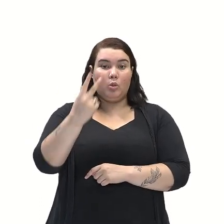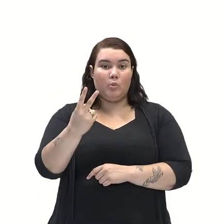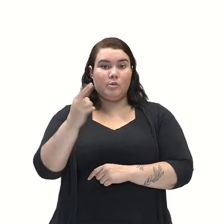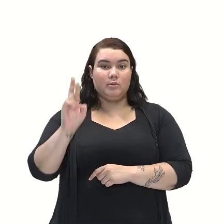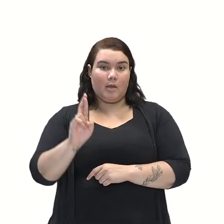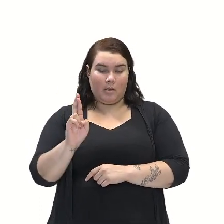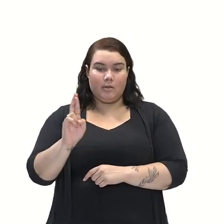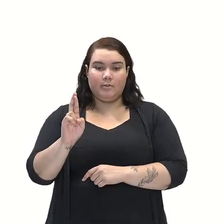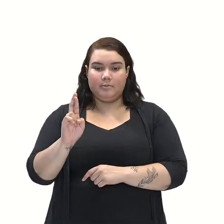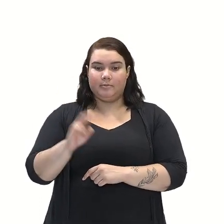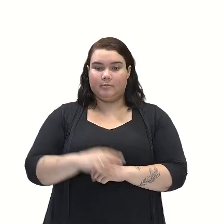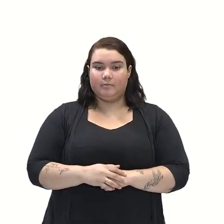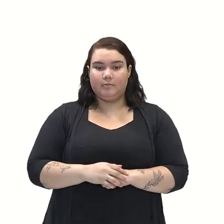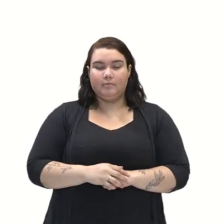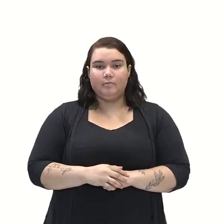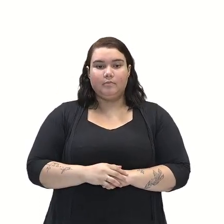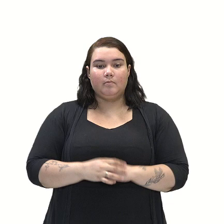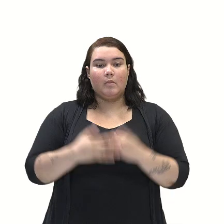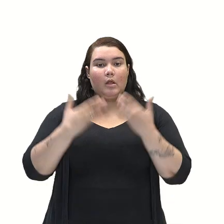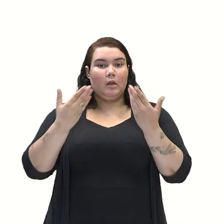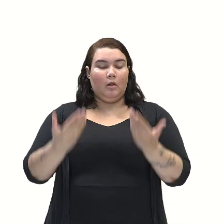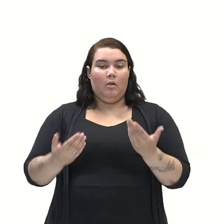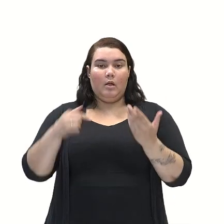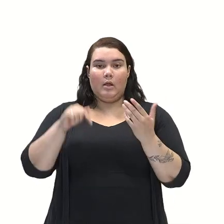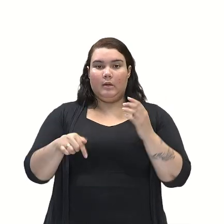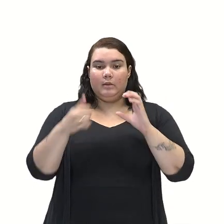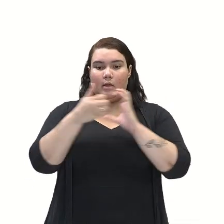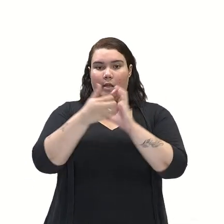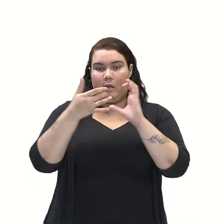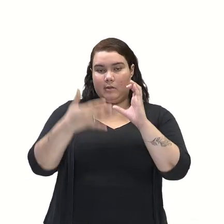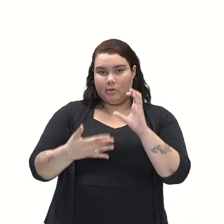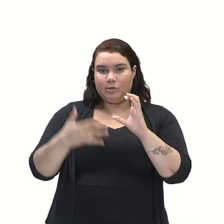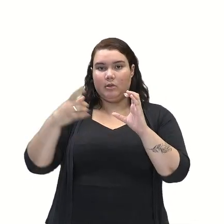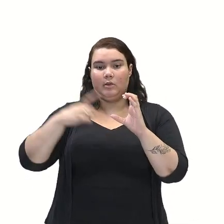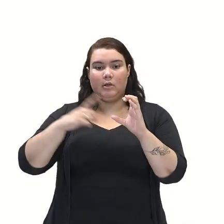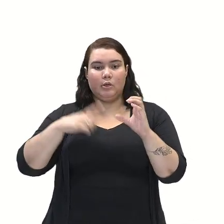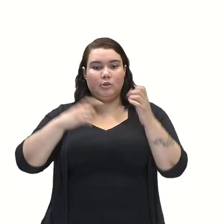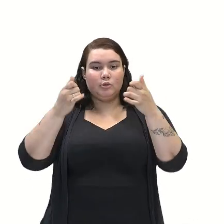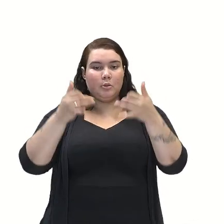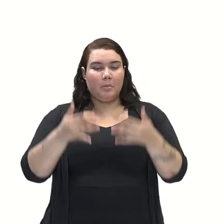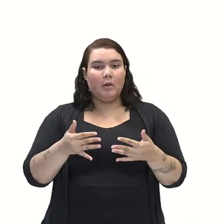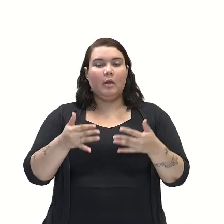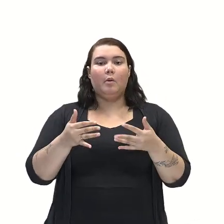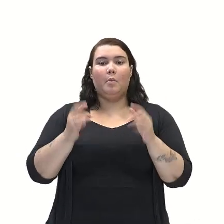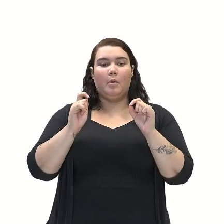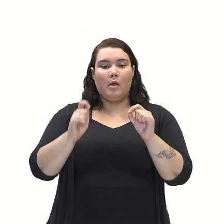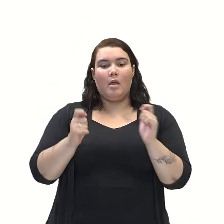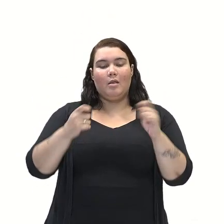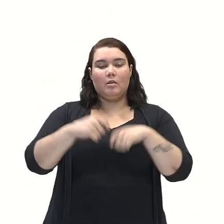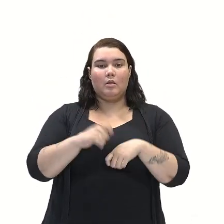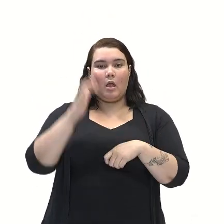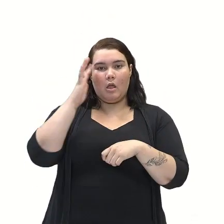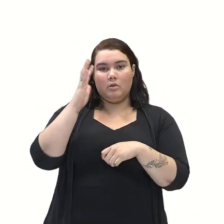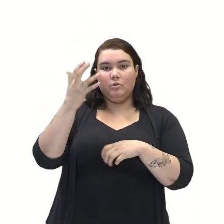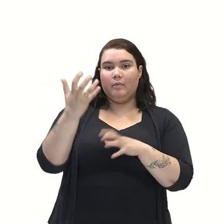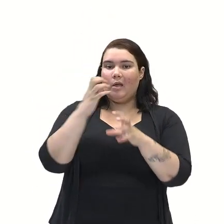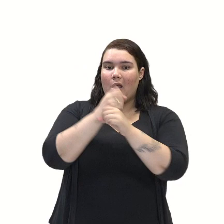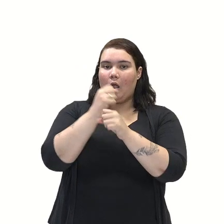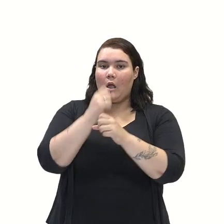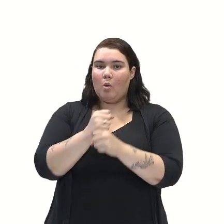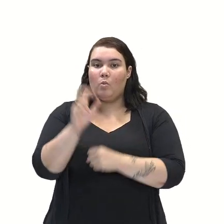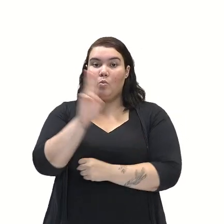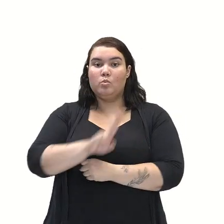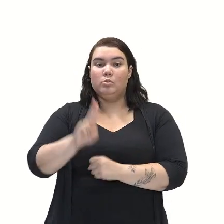quê? Porque esses elementos, eles norteiam os problemas que envolvem o círculo. Como